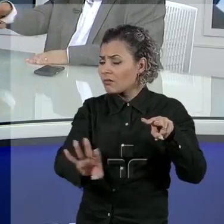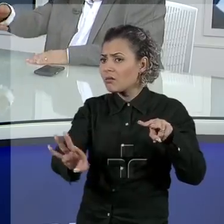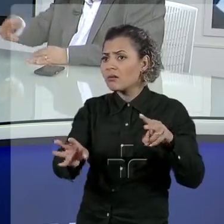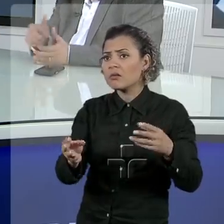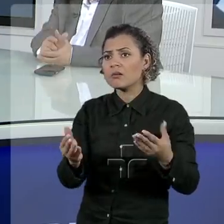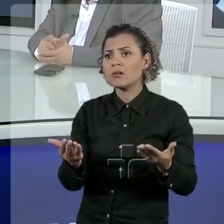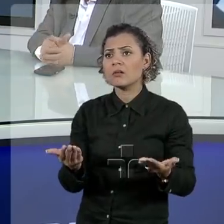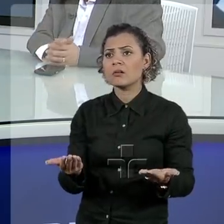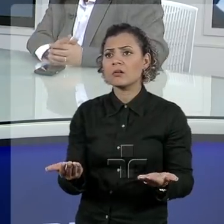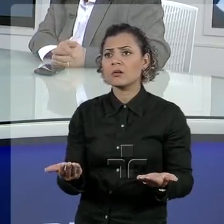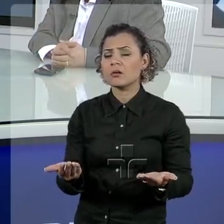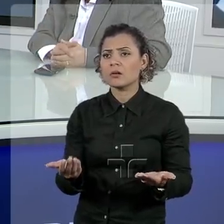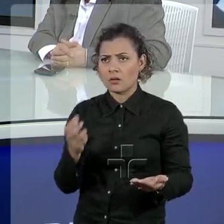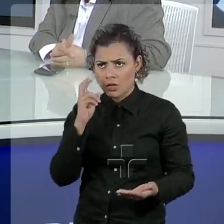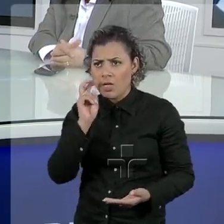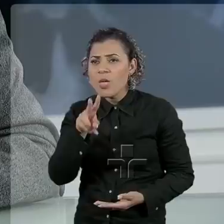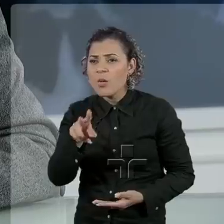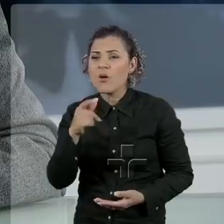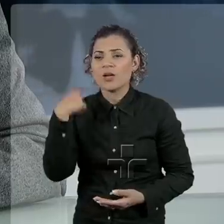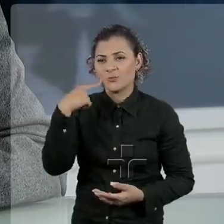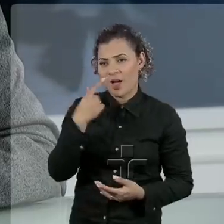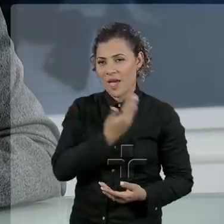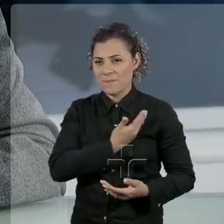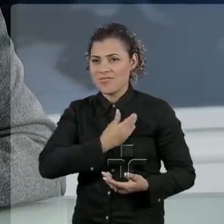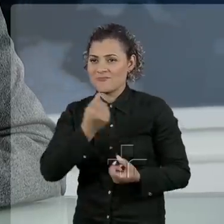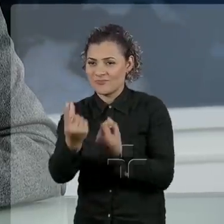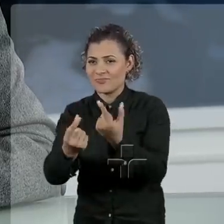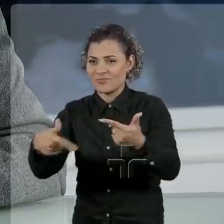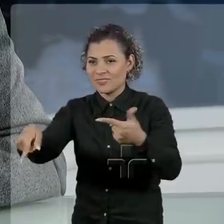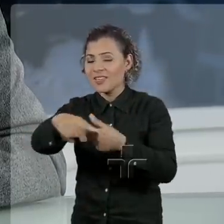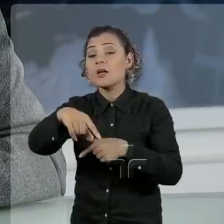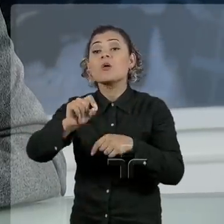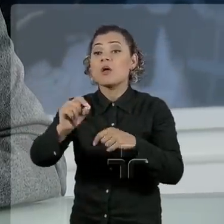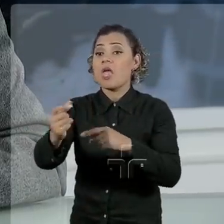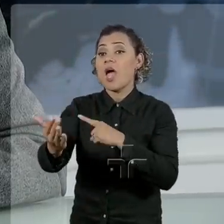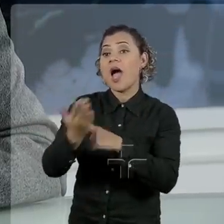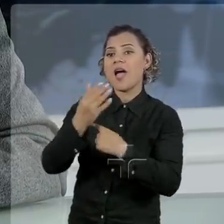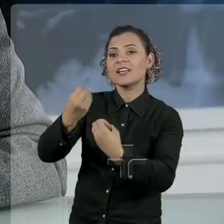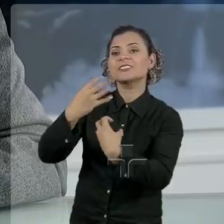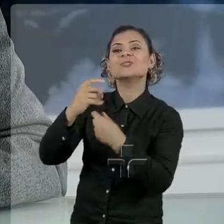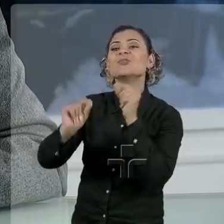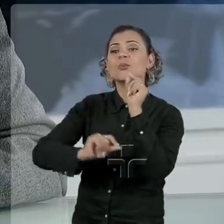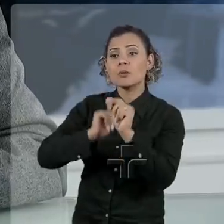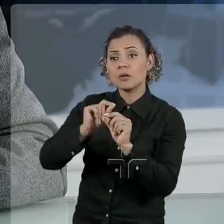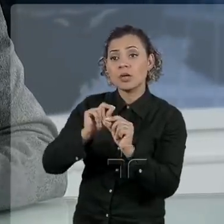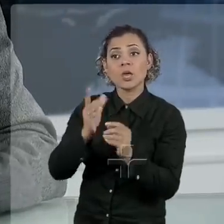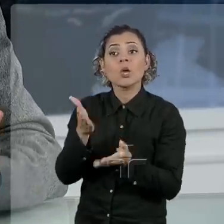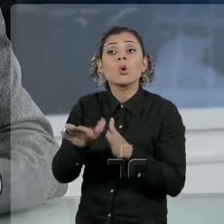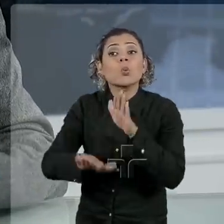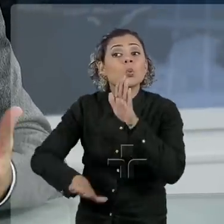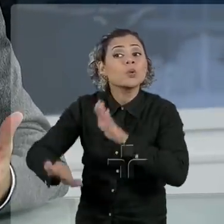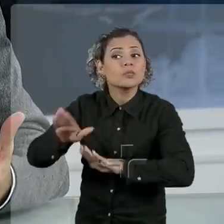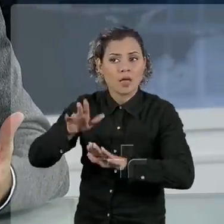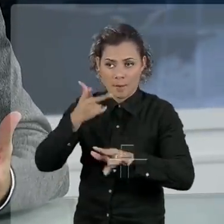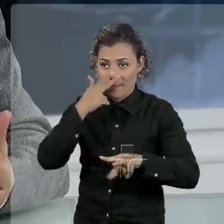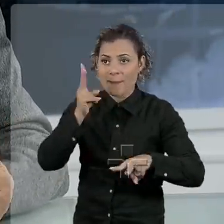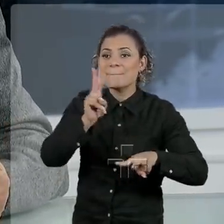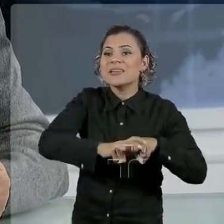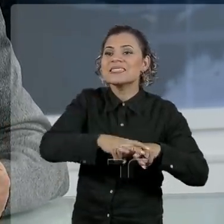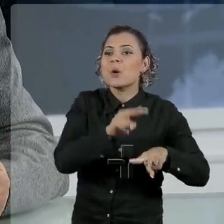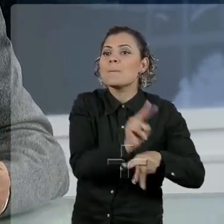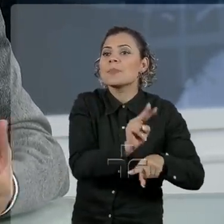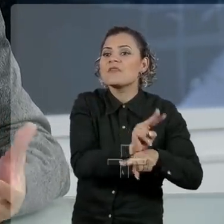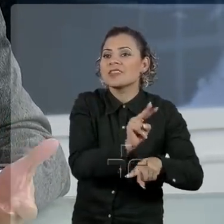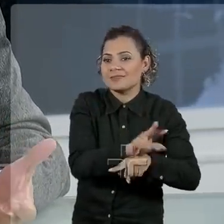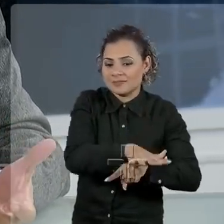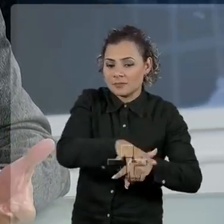pressupostos que eu já aprendi aqui muito com os colegas advogados de prisão preventiva é o cuidado para que os suspeitos ou os que estão em